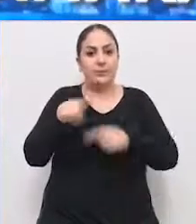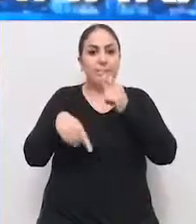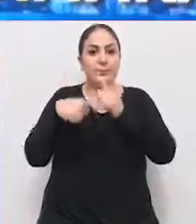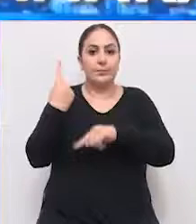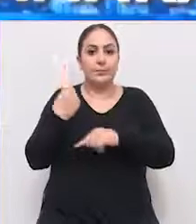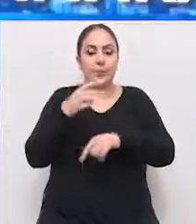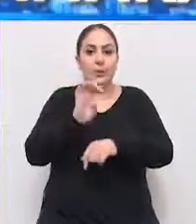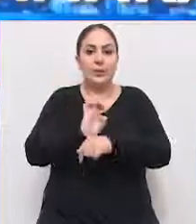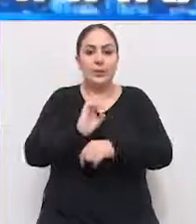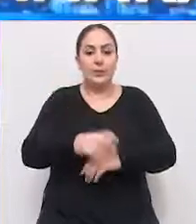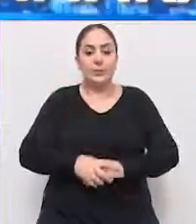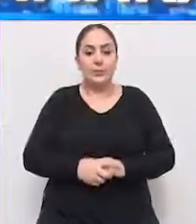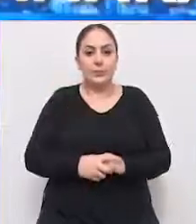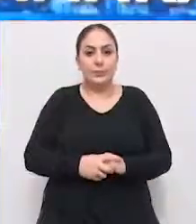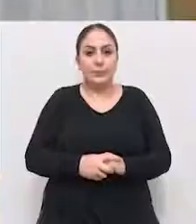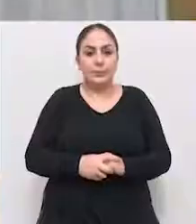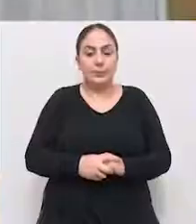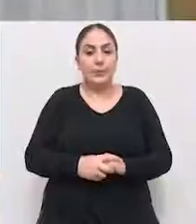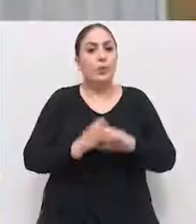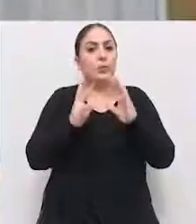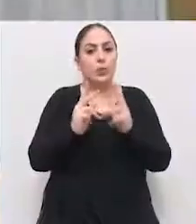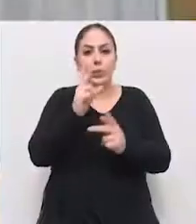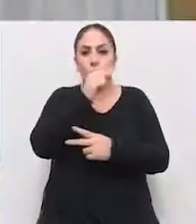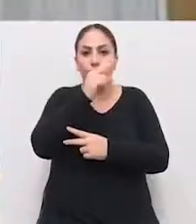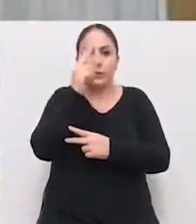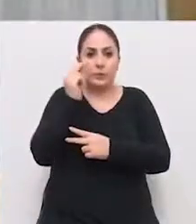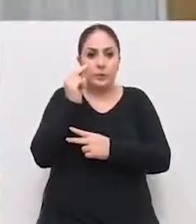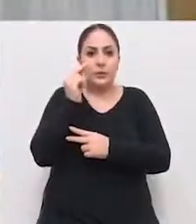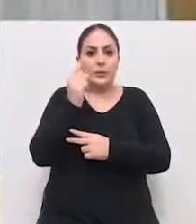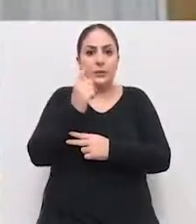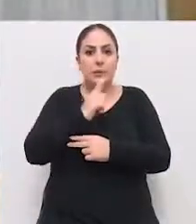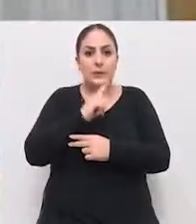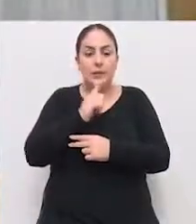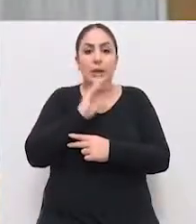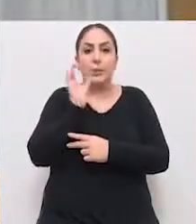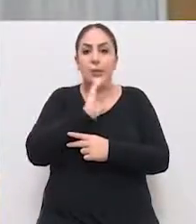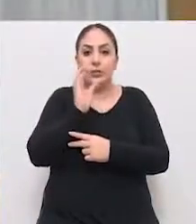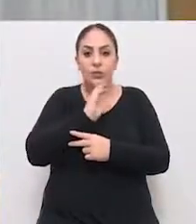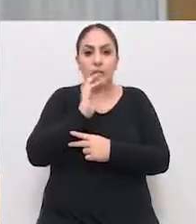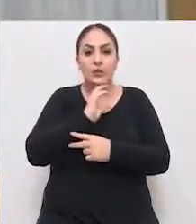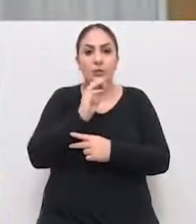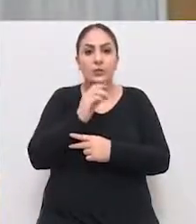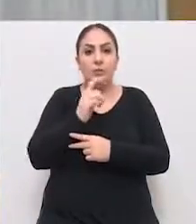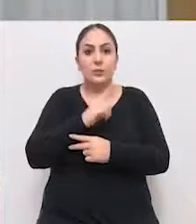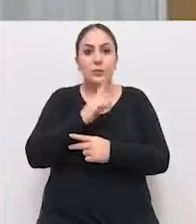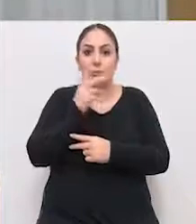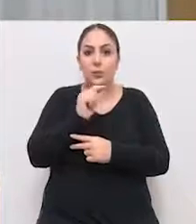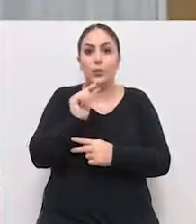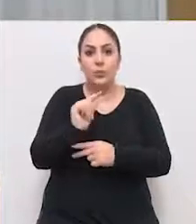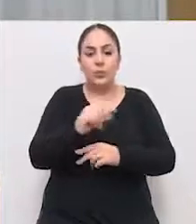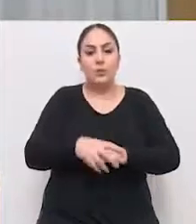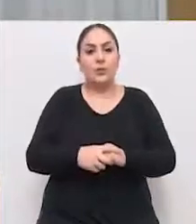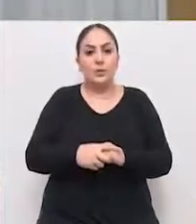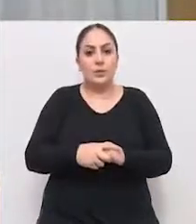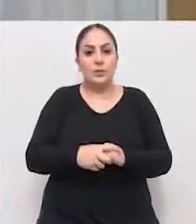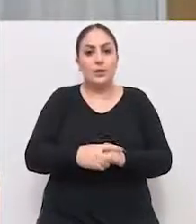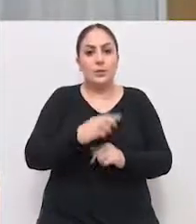da estiagem no estado. Todos os municípios com decreto de emergência terão no mínimo um